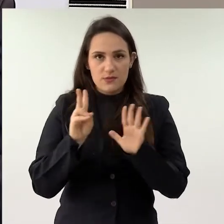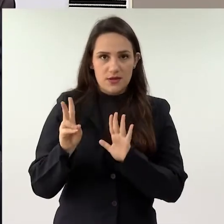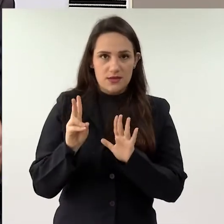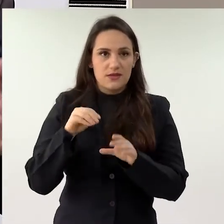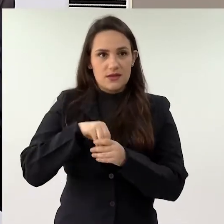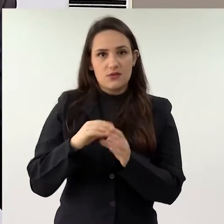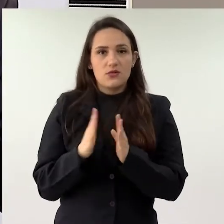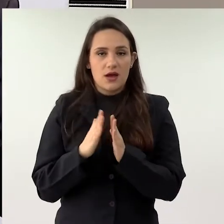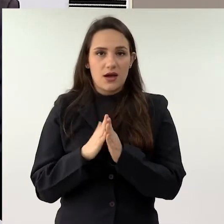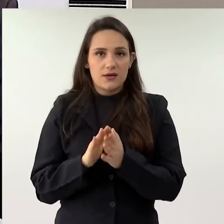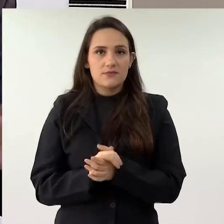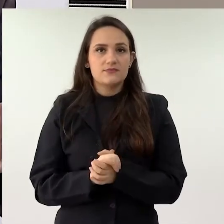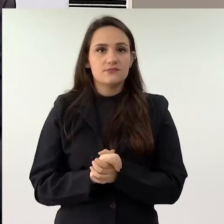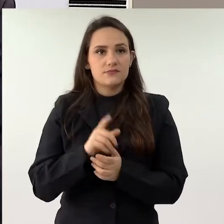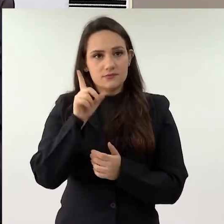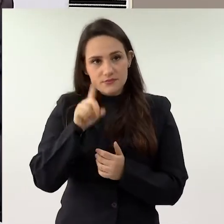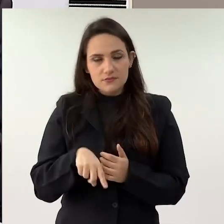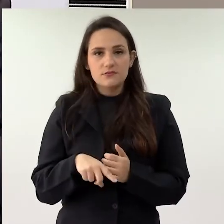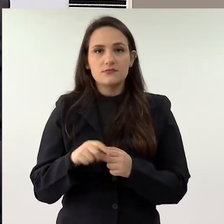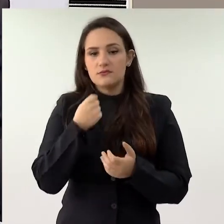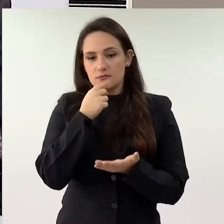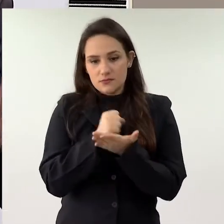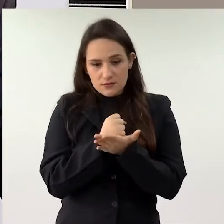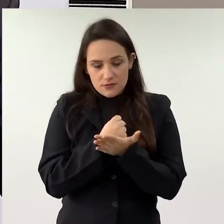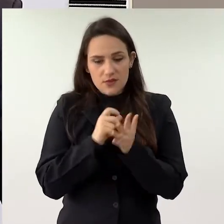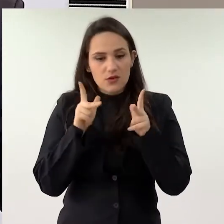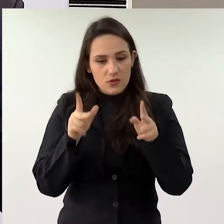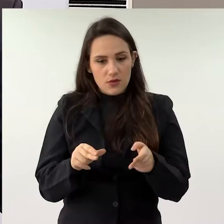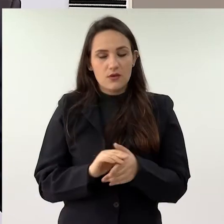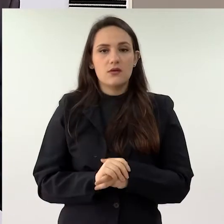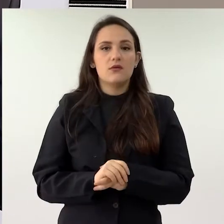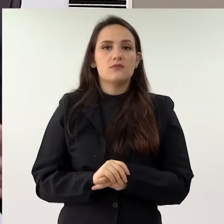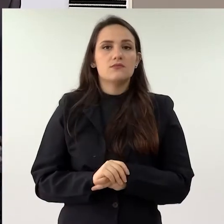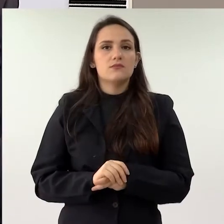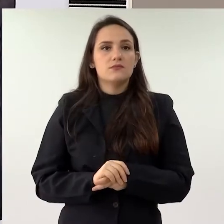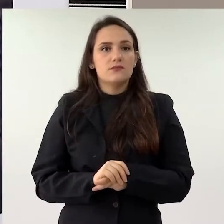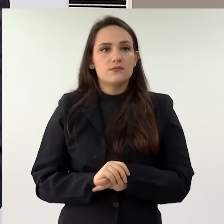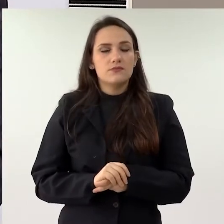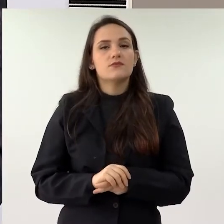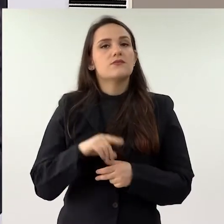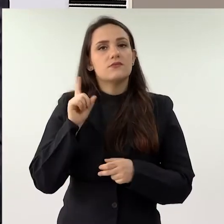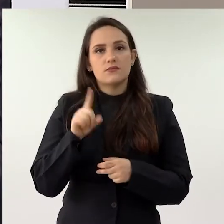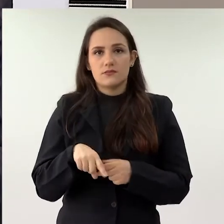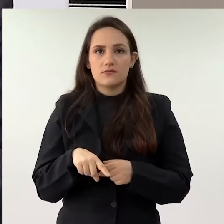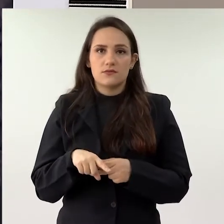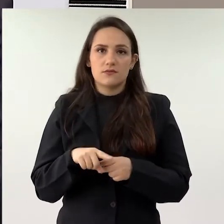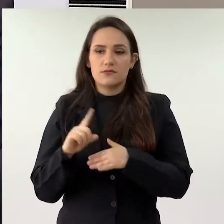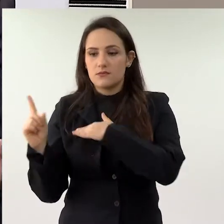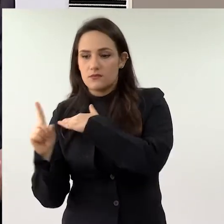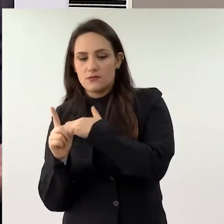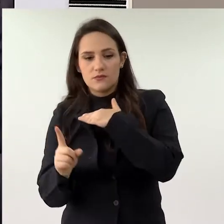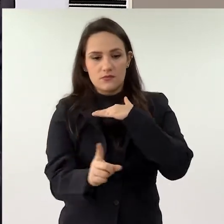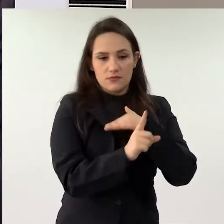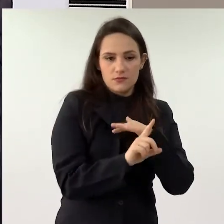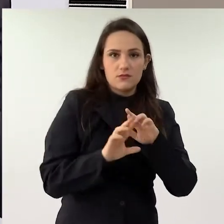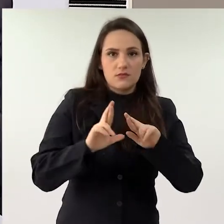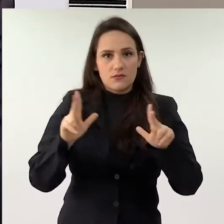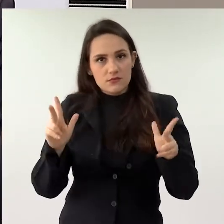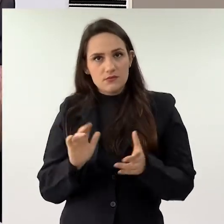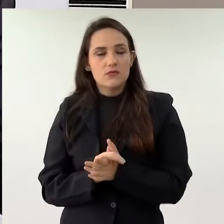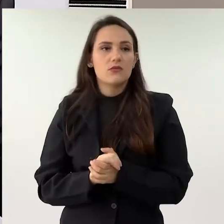até falar medicação, porque é padrão, é a mesma do posto de saúde, embora eu estivesse no hospital particular. O atendimento é que estava sendo monitorado